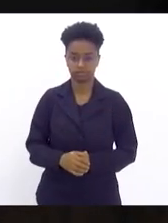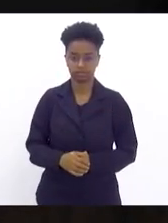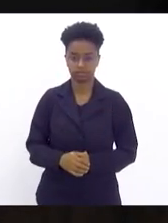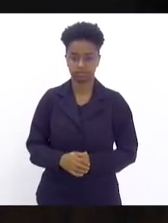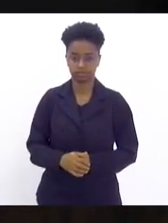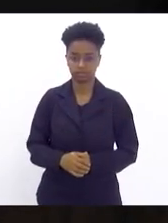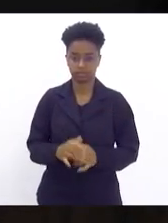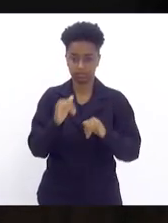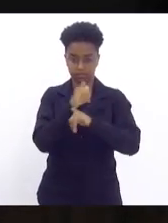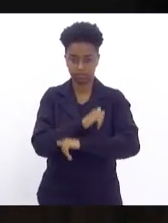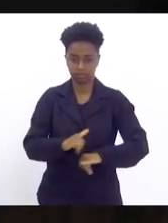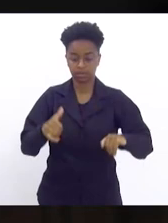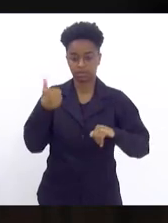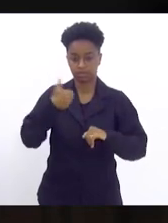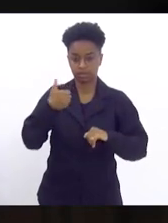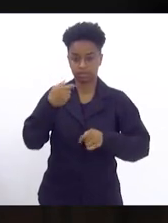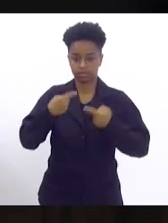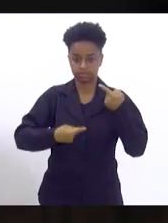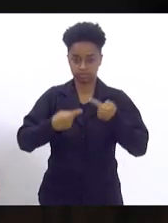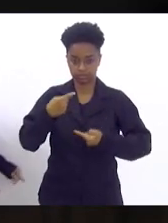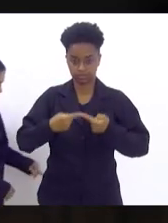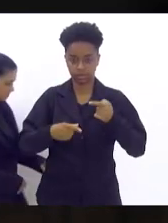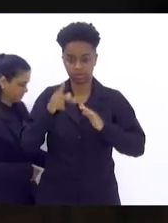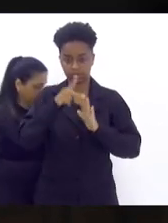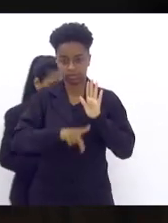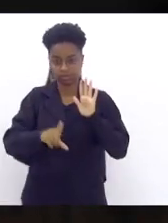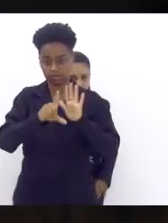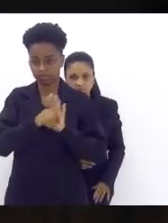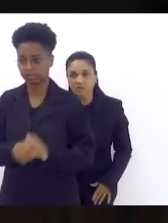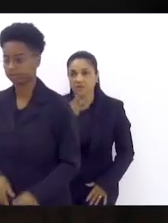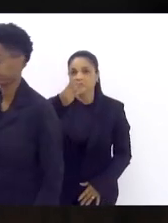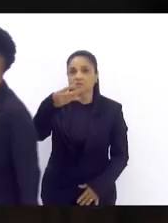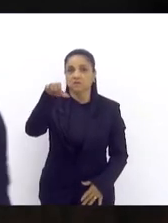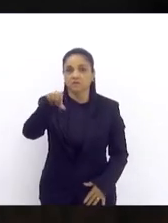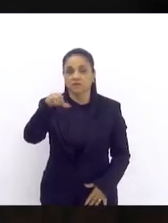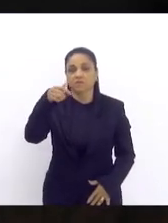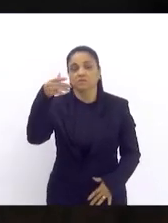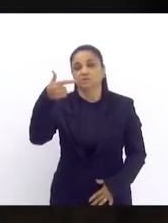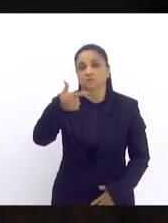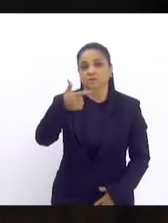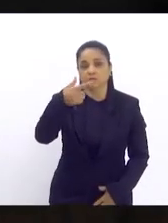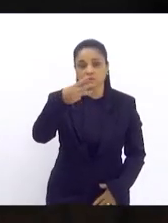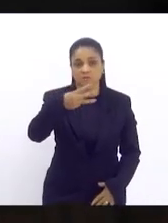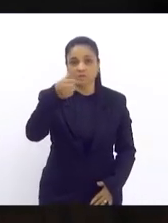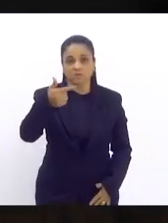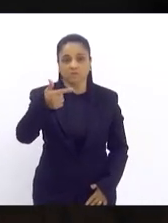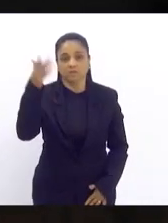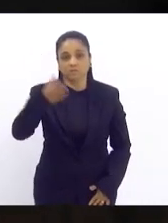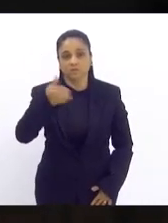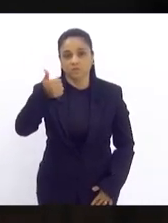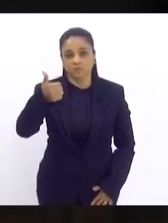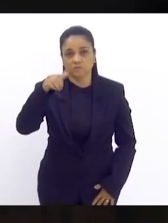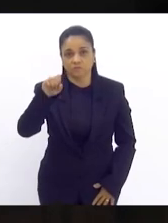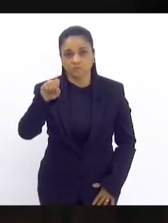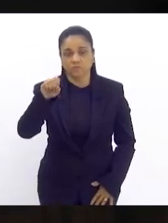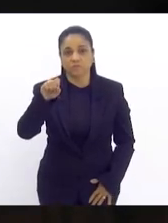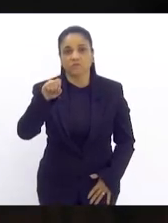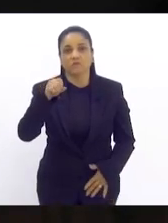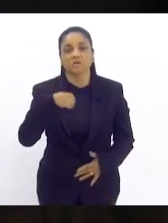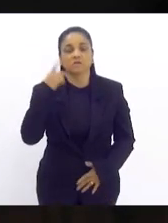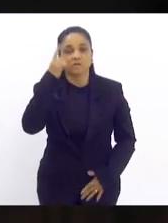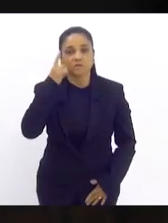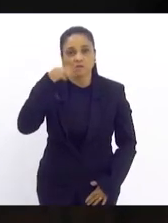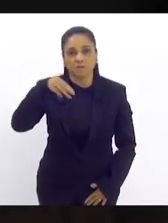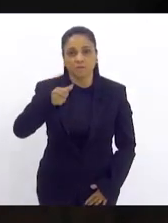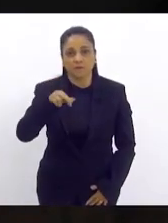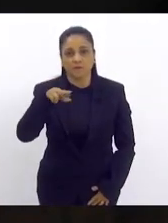anuncia em primeira discussão projeto de lei número 39 32 2018 de autoria da deputada massa Giovani